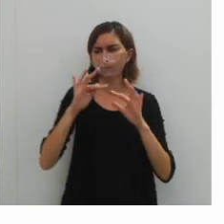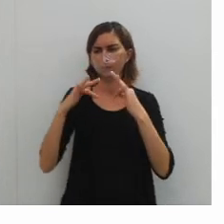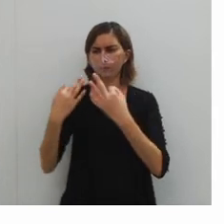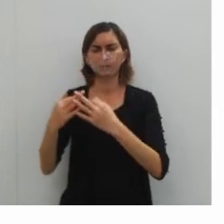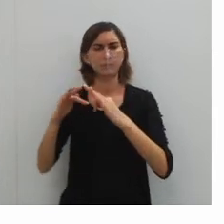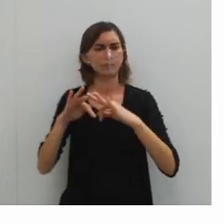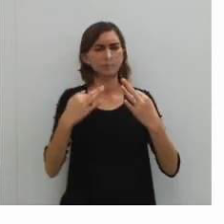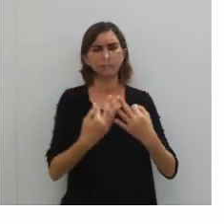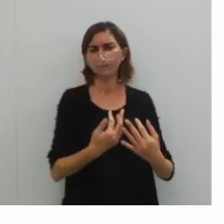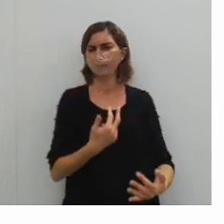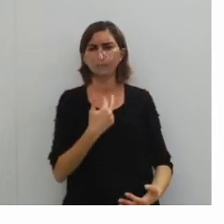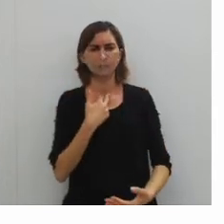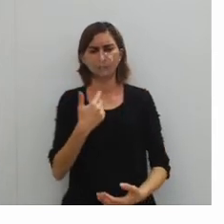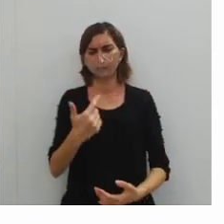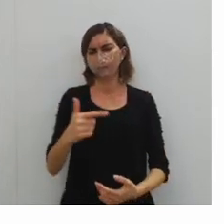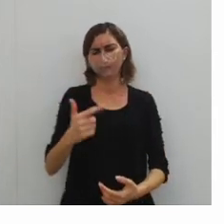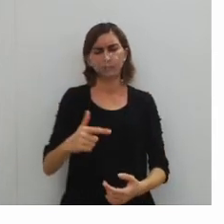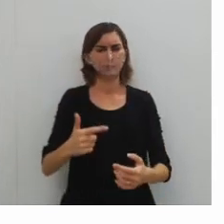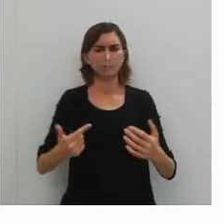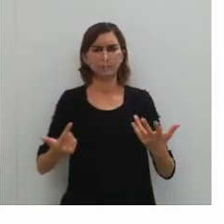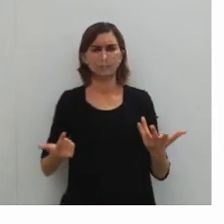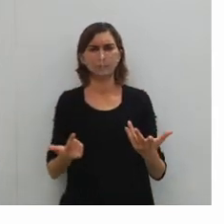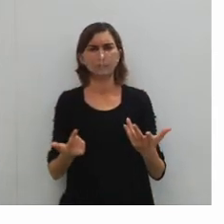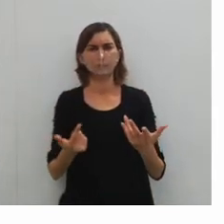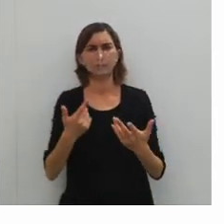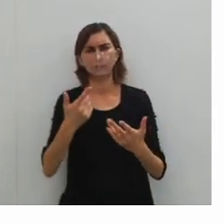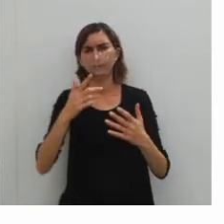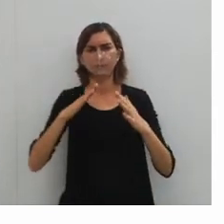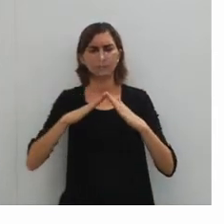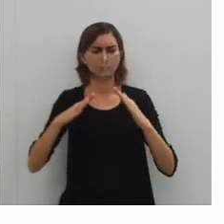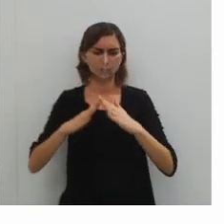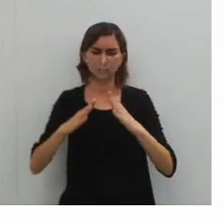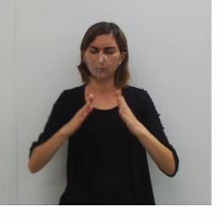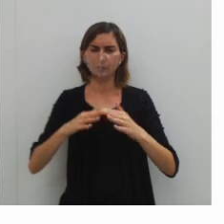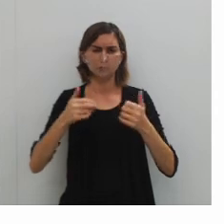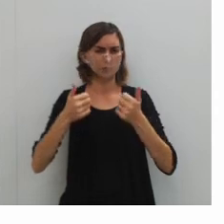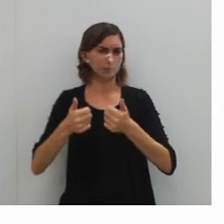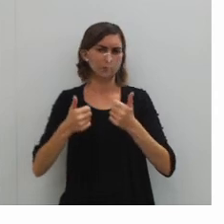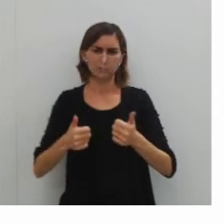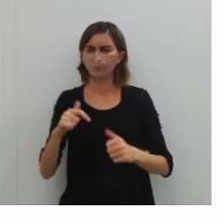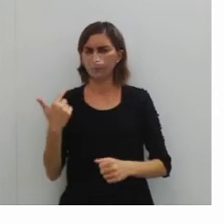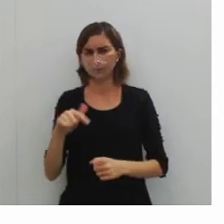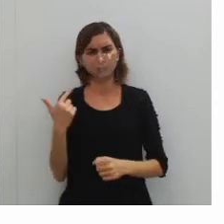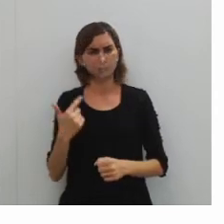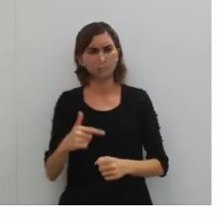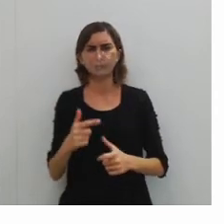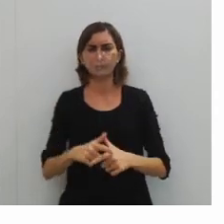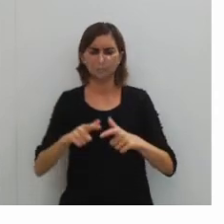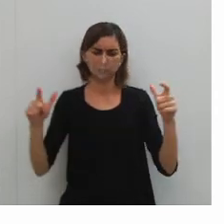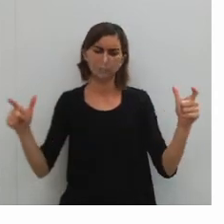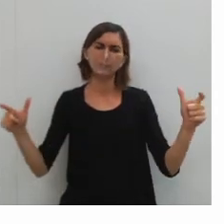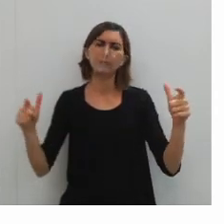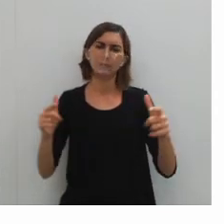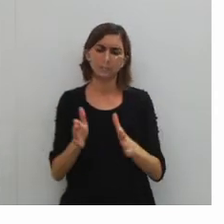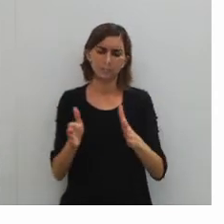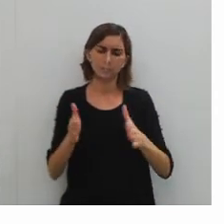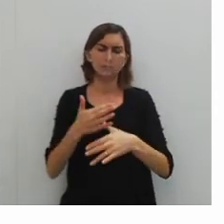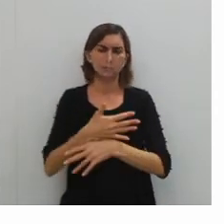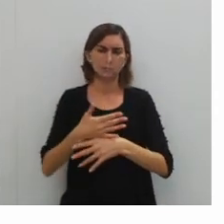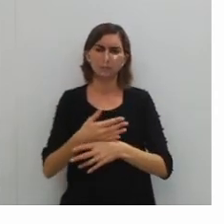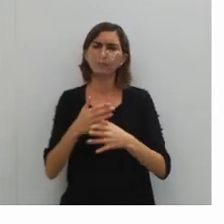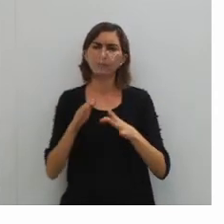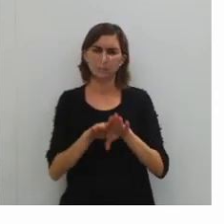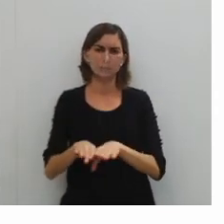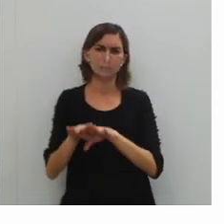famílias que não possuem condições habitacionais adequadas. Nas grandes e médias cidades é muito